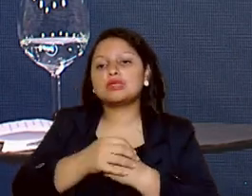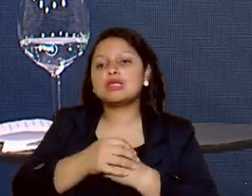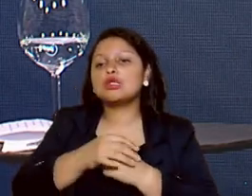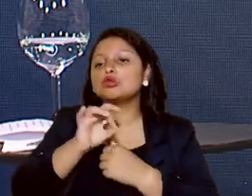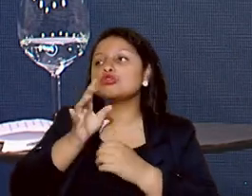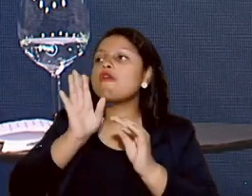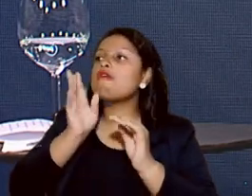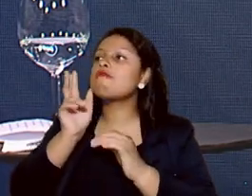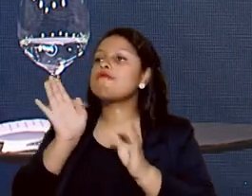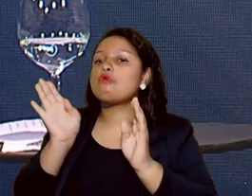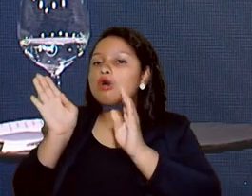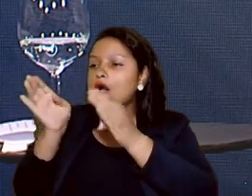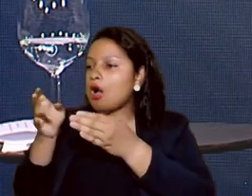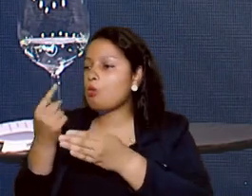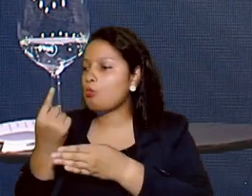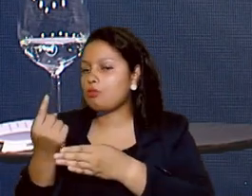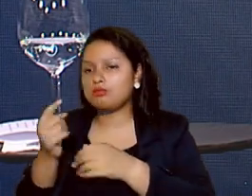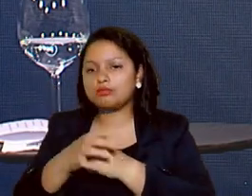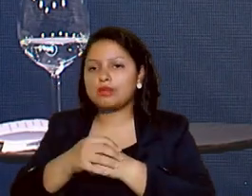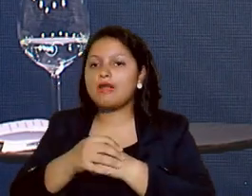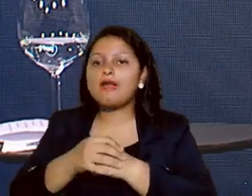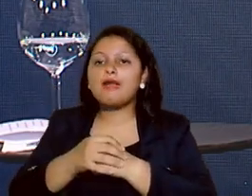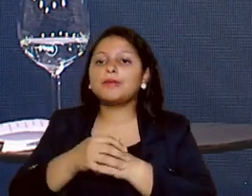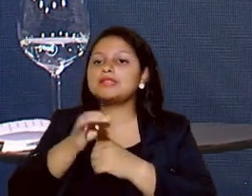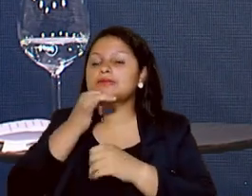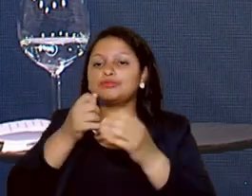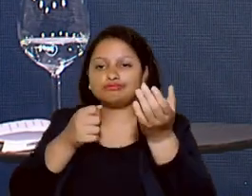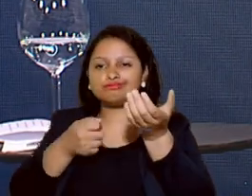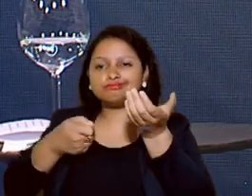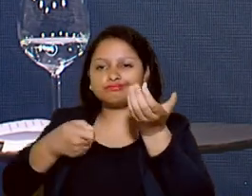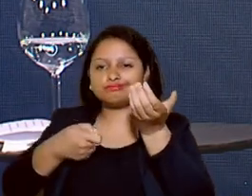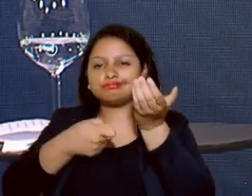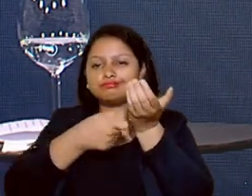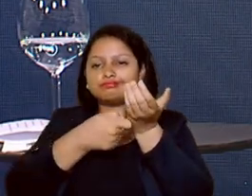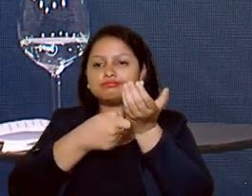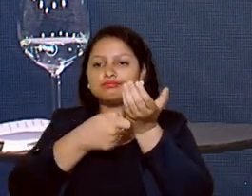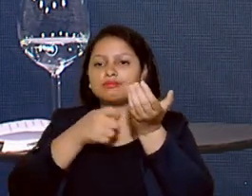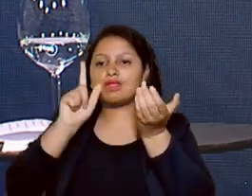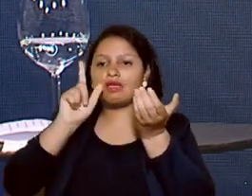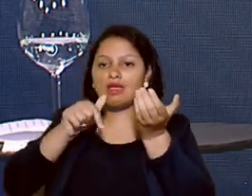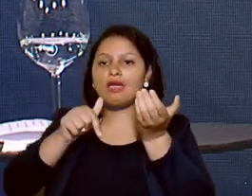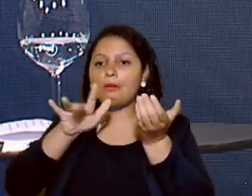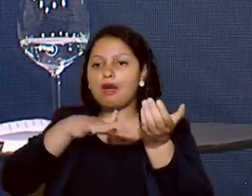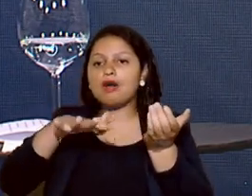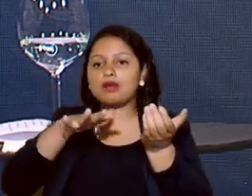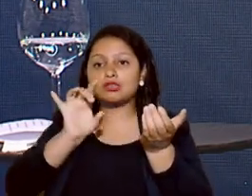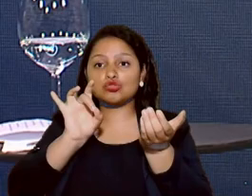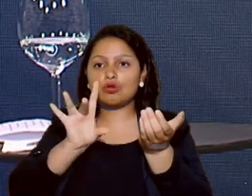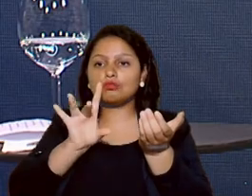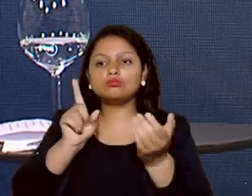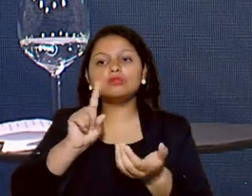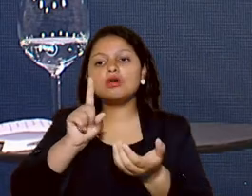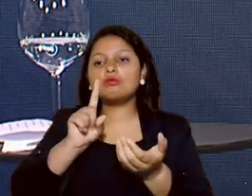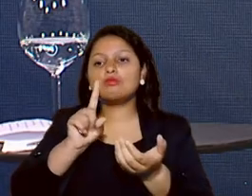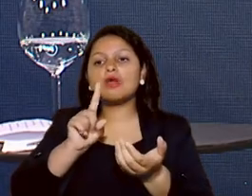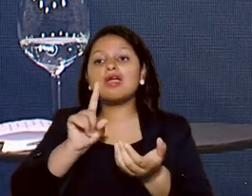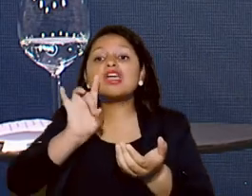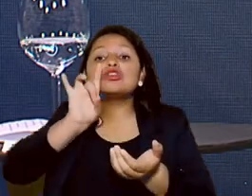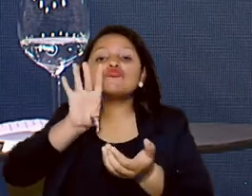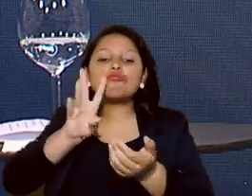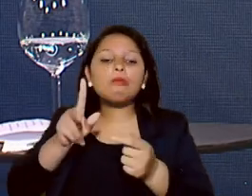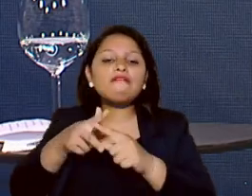a maquininha de cartão de crédito te gera um oceano não absolutamente não ela é um ela é